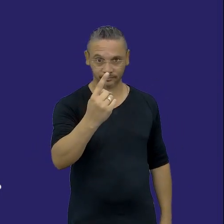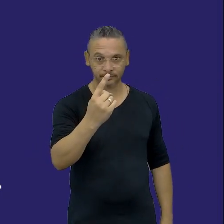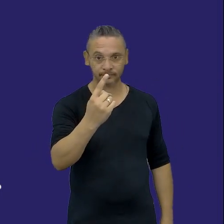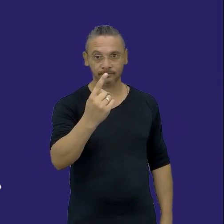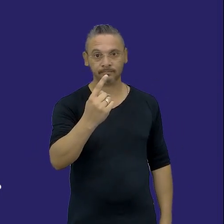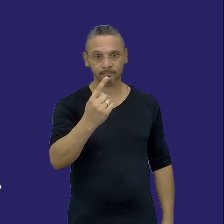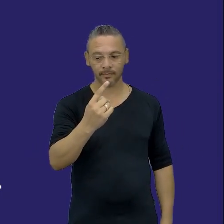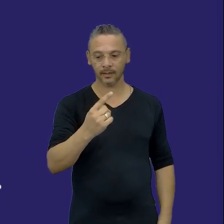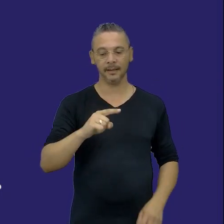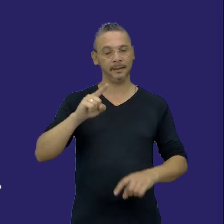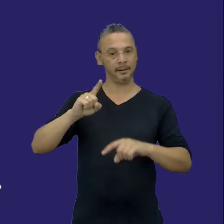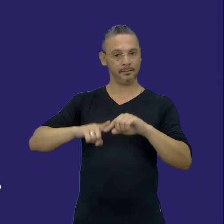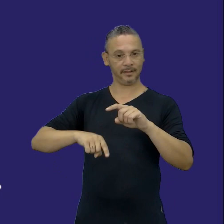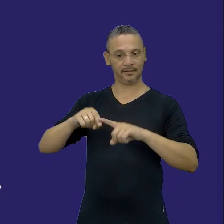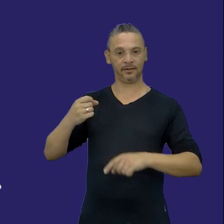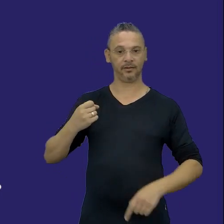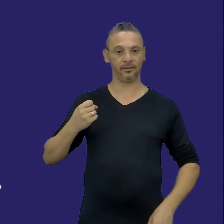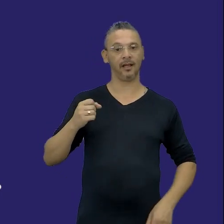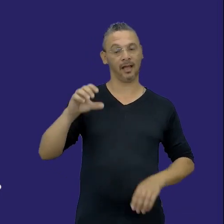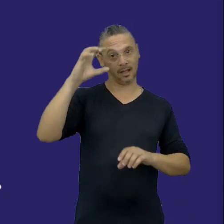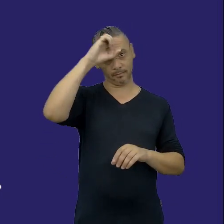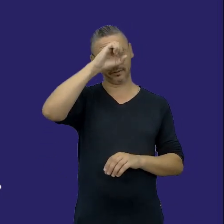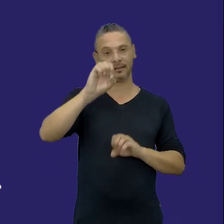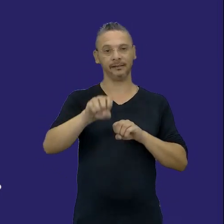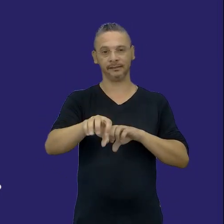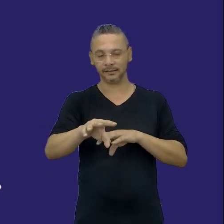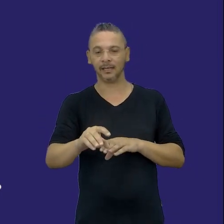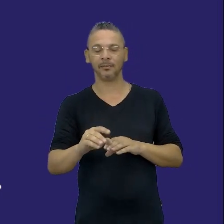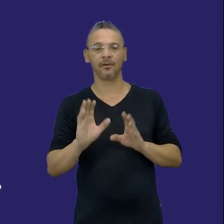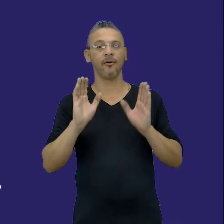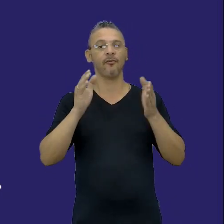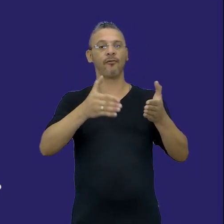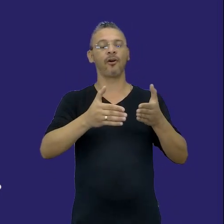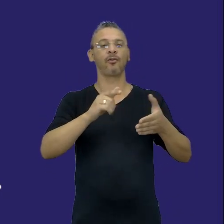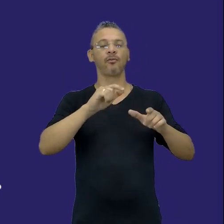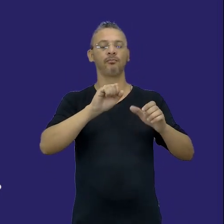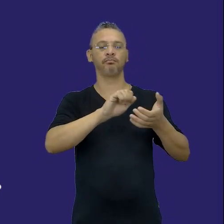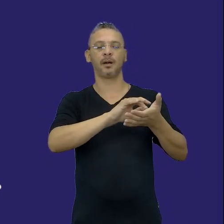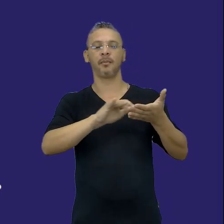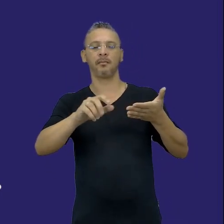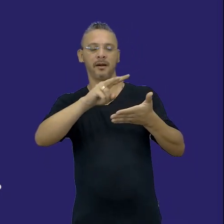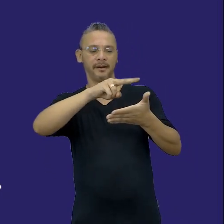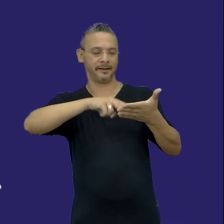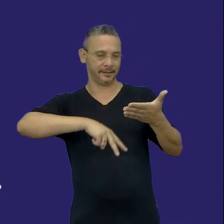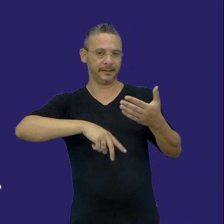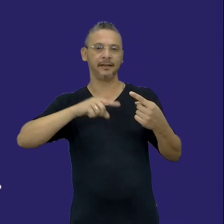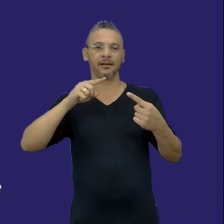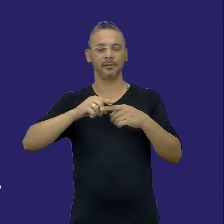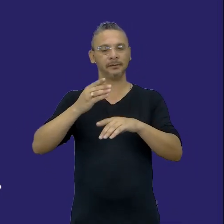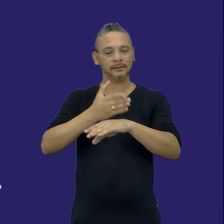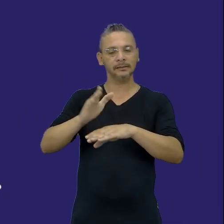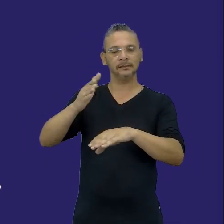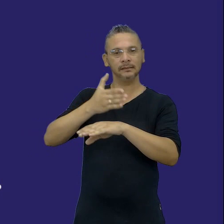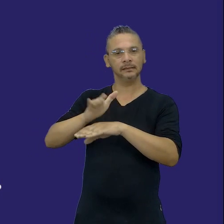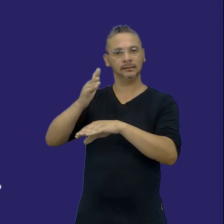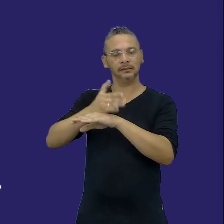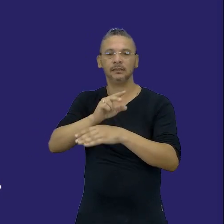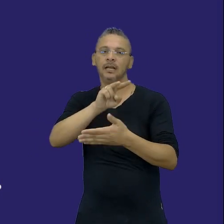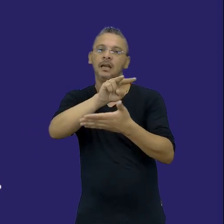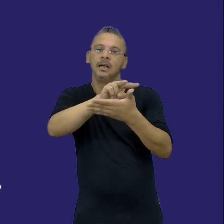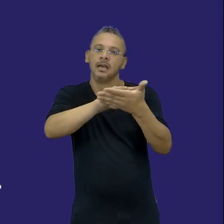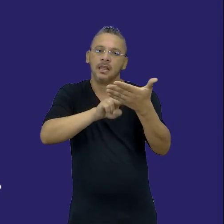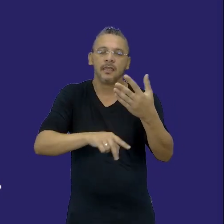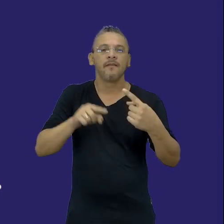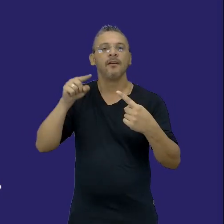do material Aprender Sempre, um foco no letramento, refletindo sobre práticas de leitura como um processo